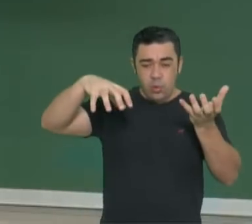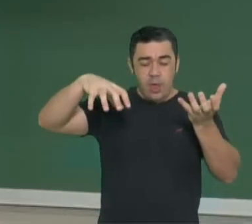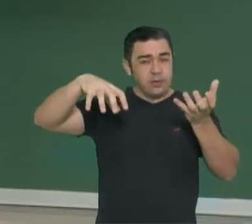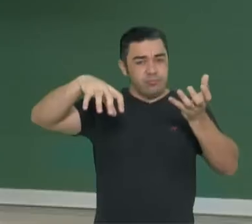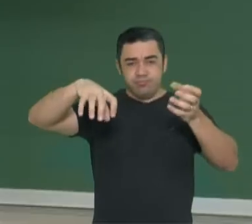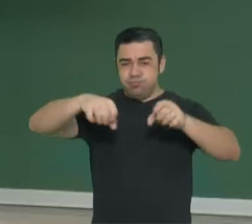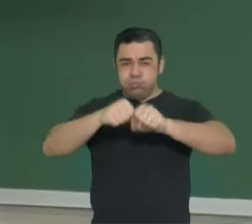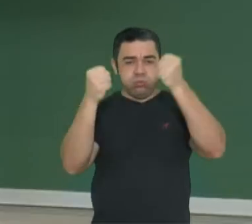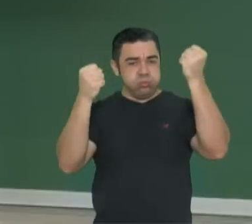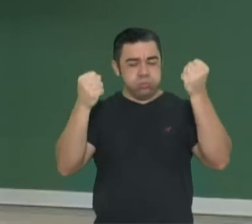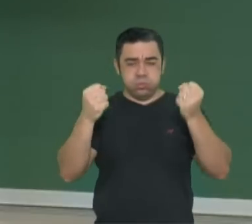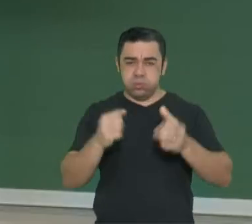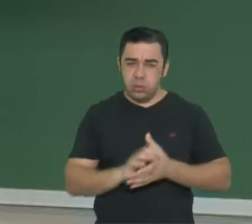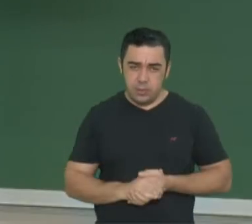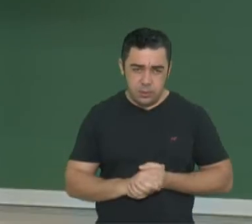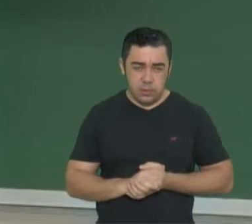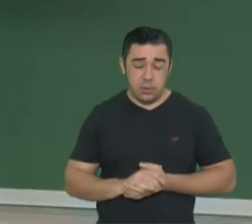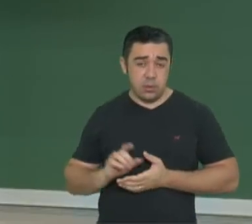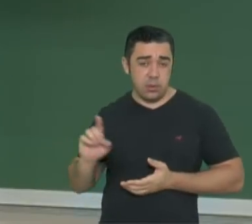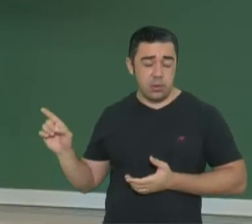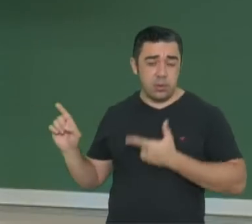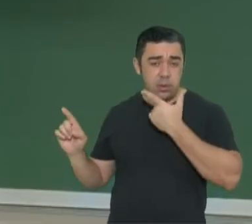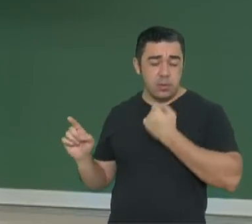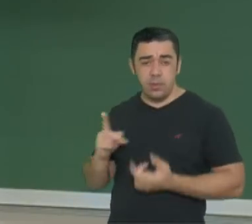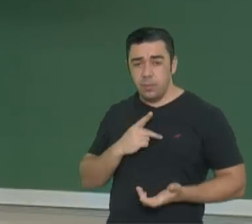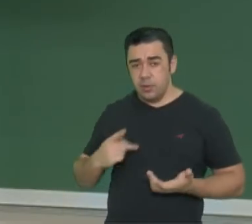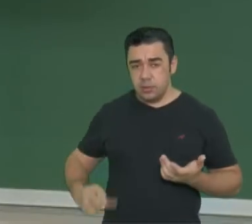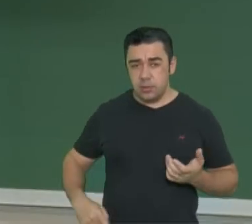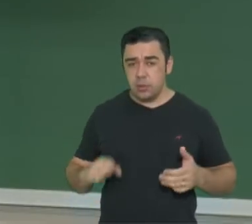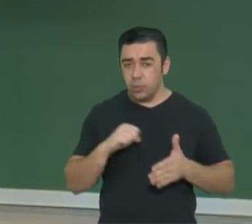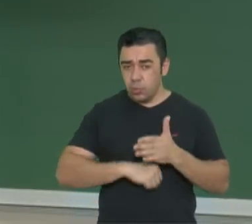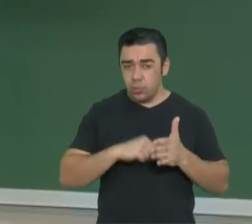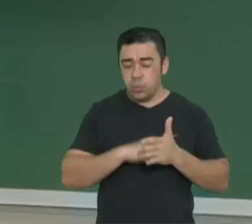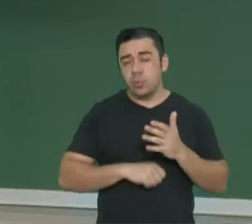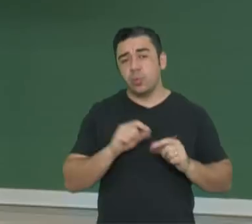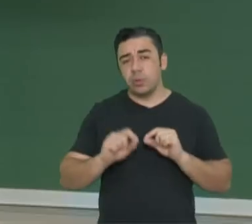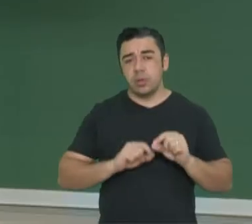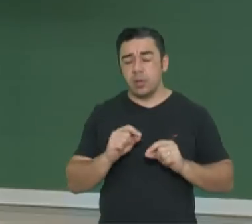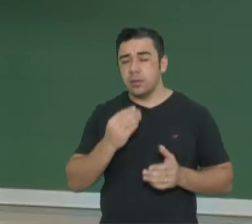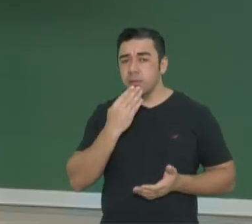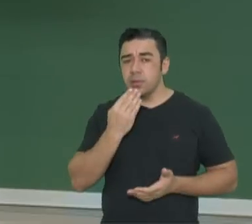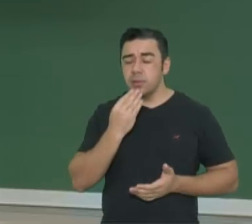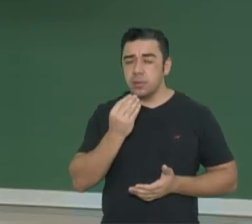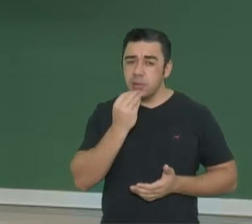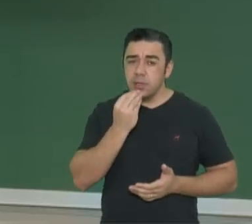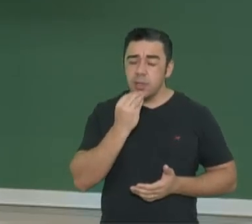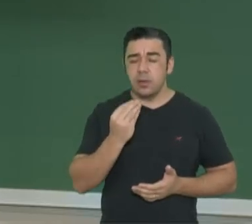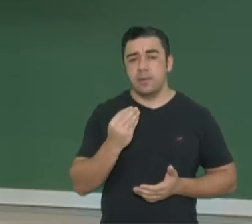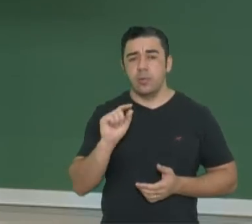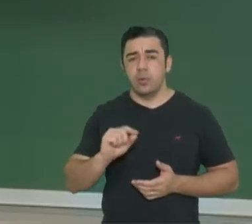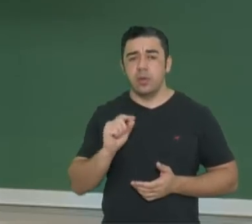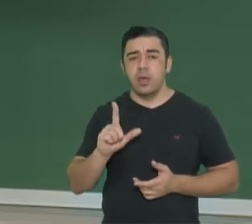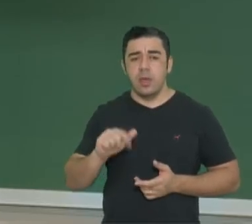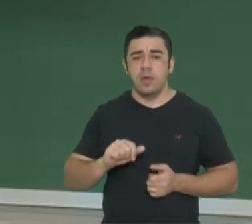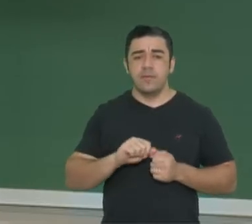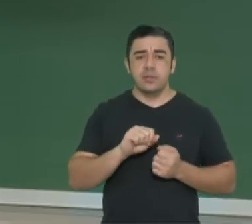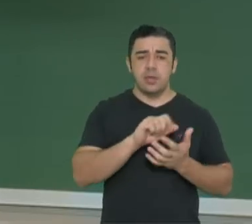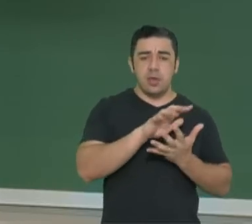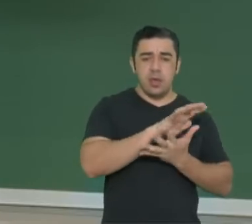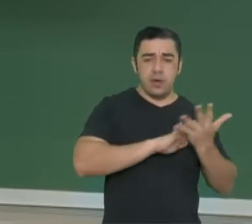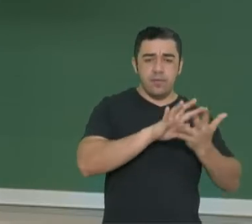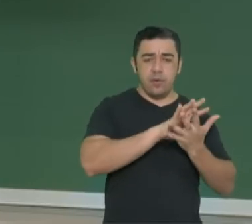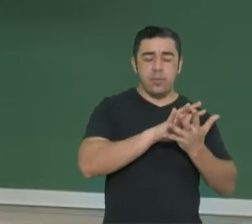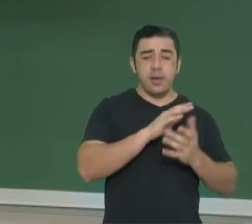rachado. O Jango passou então a defender e a prometer colocar em prática as chamadas reformas